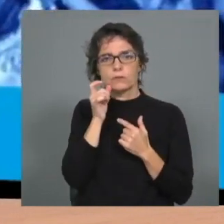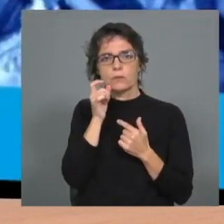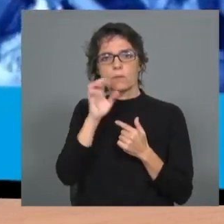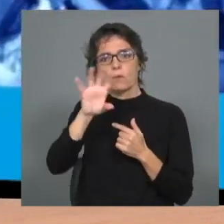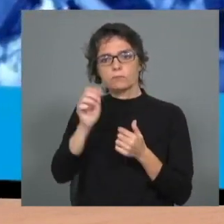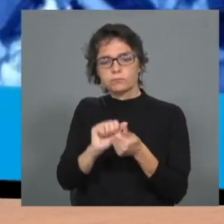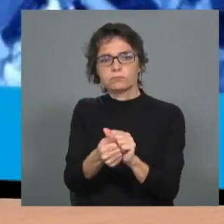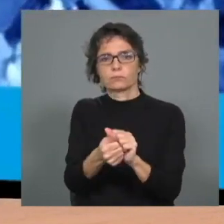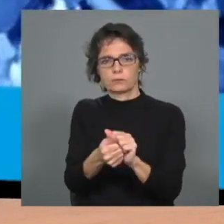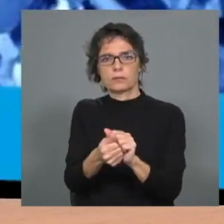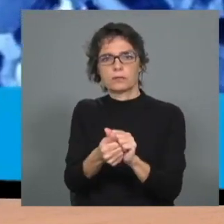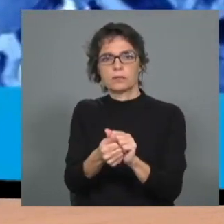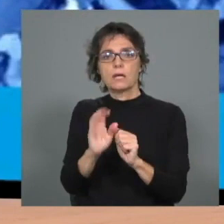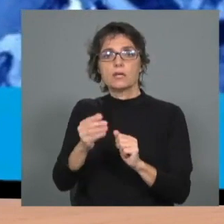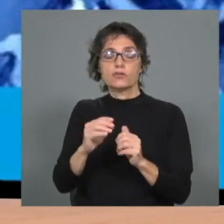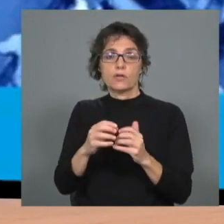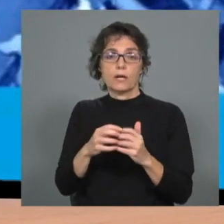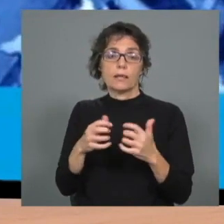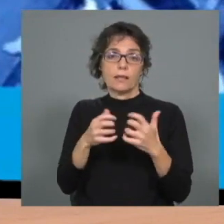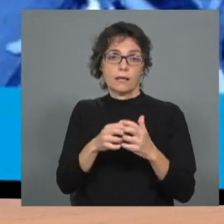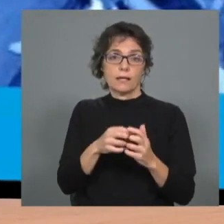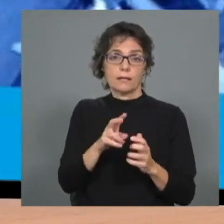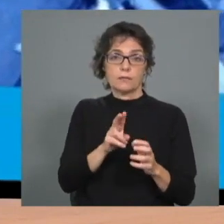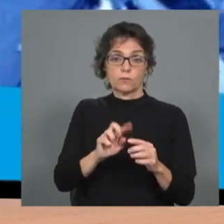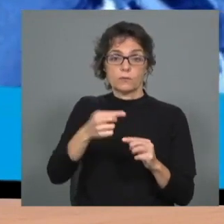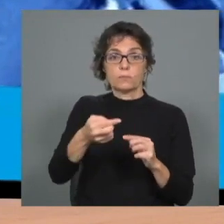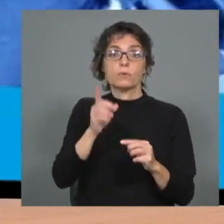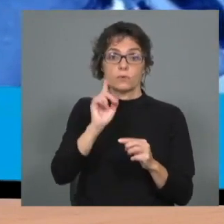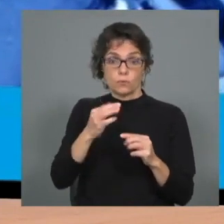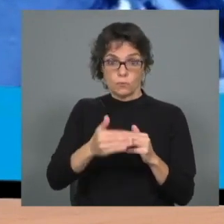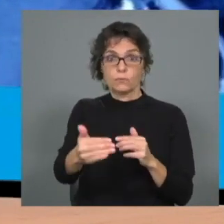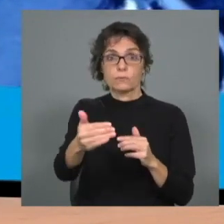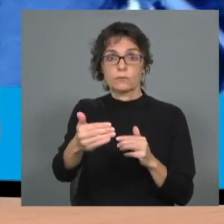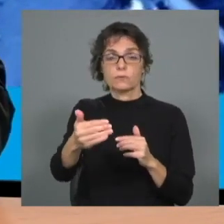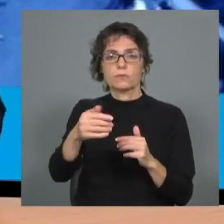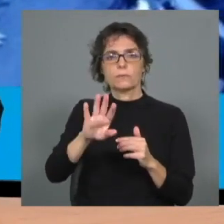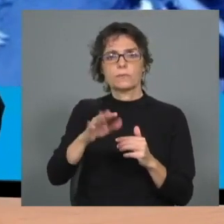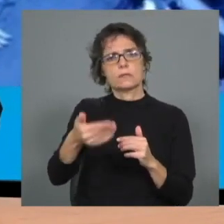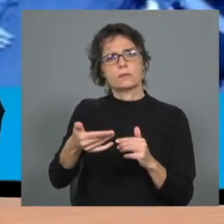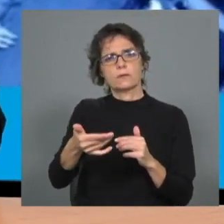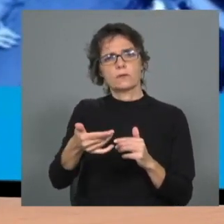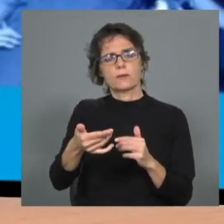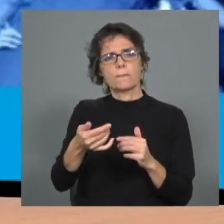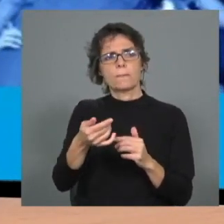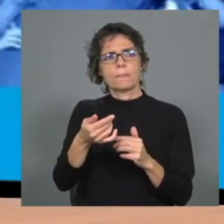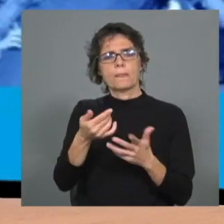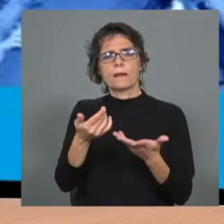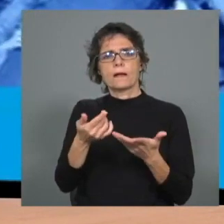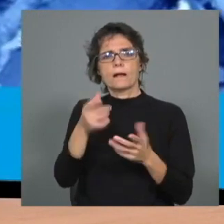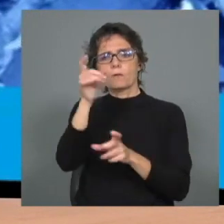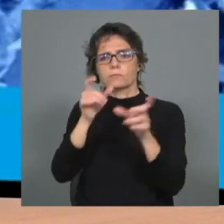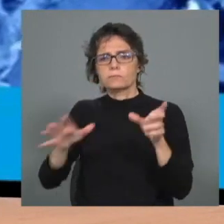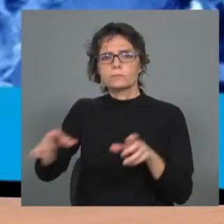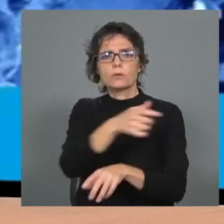foi interrompido, os processos democráticos, possam ser retomados no sentido que as representações populares tenham mais voz do